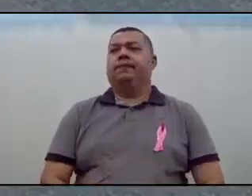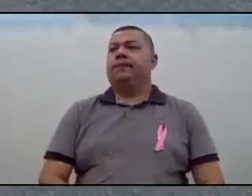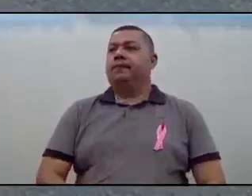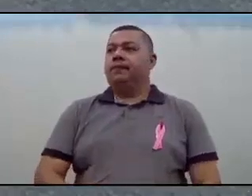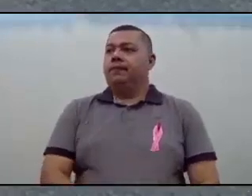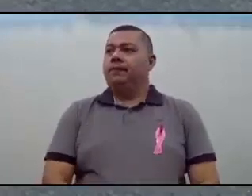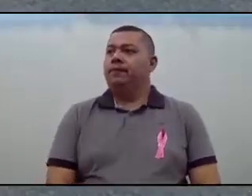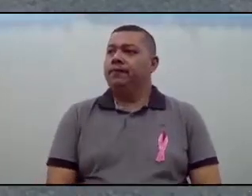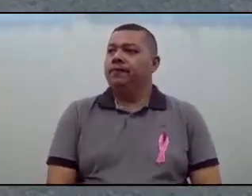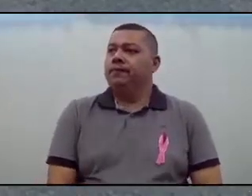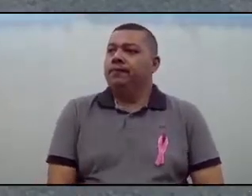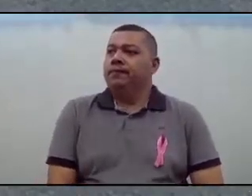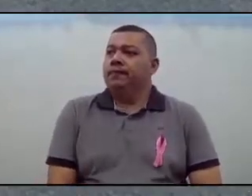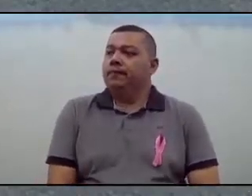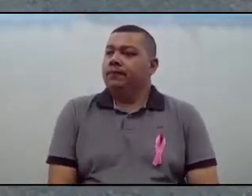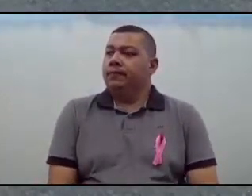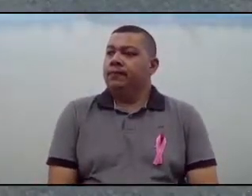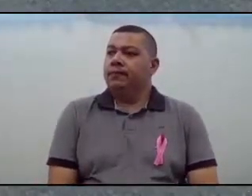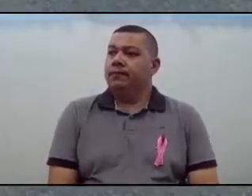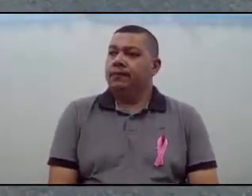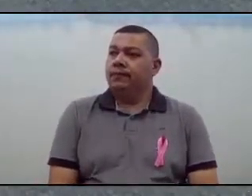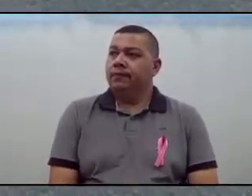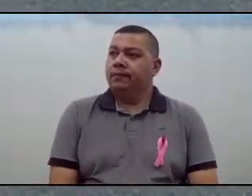Queria falar um pouquinho